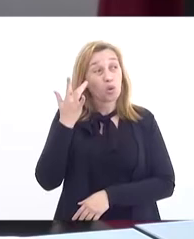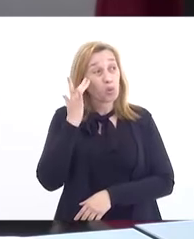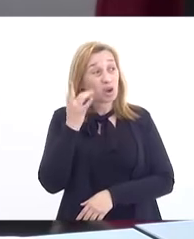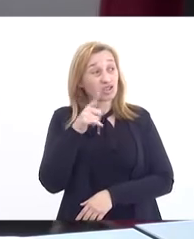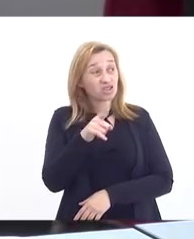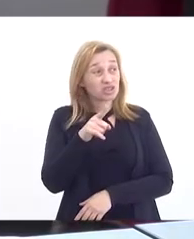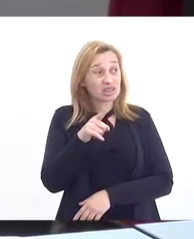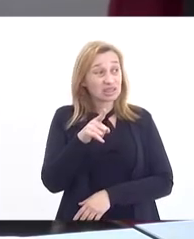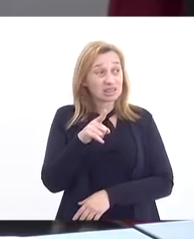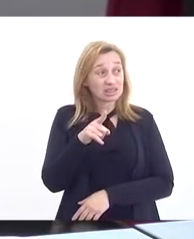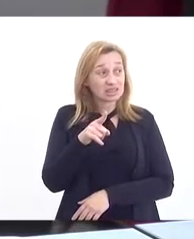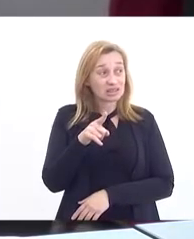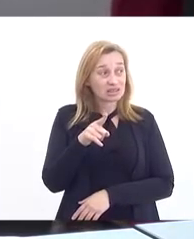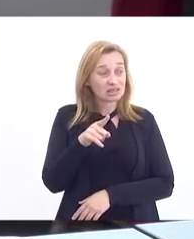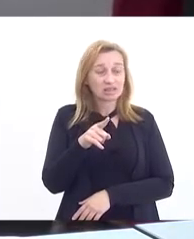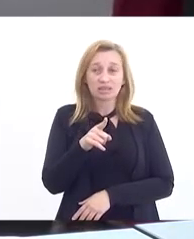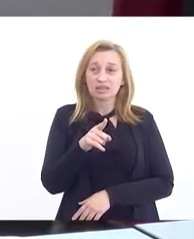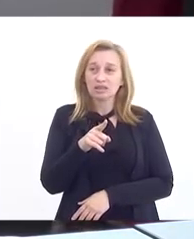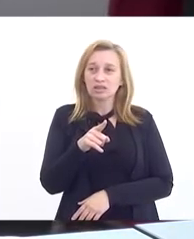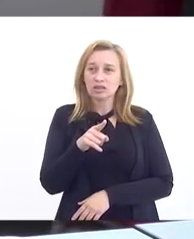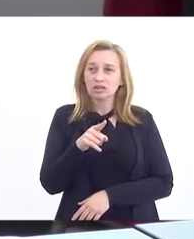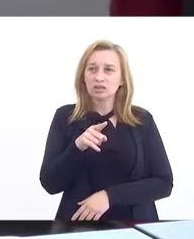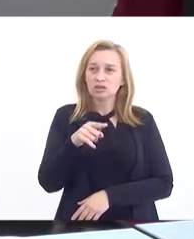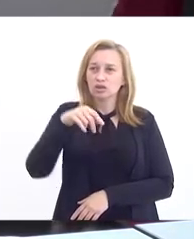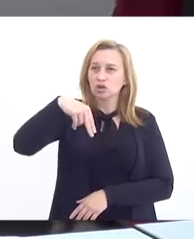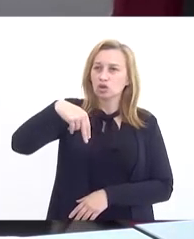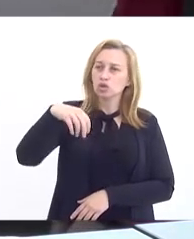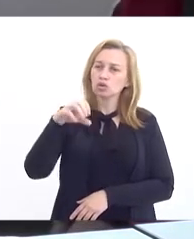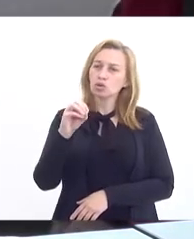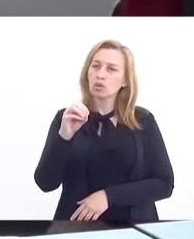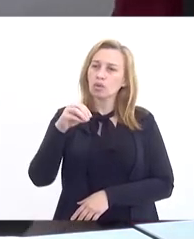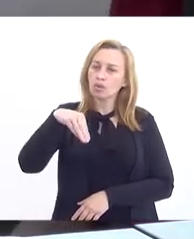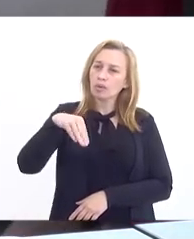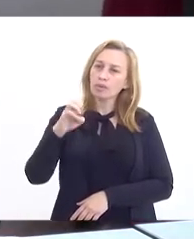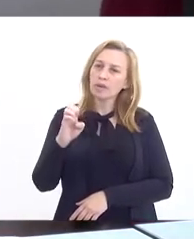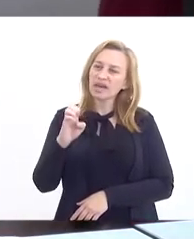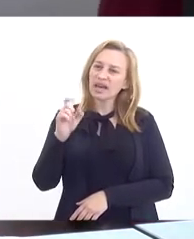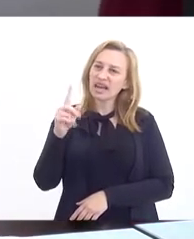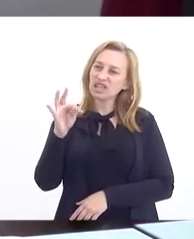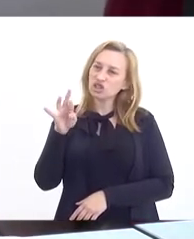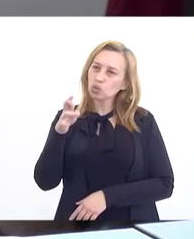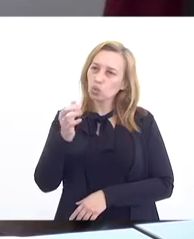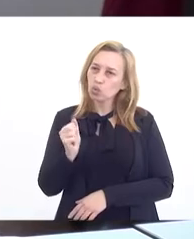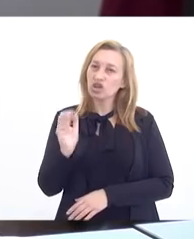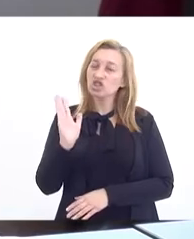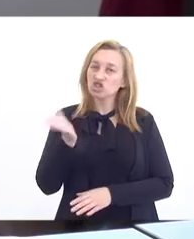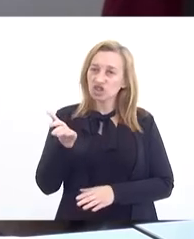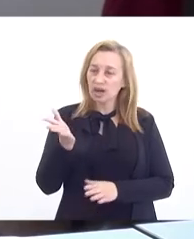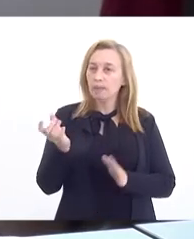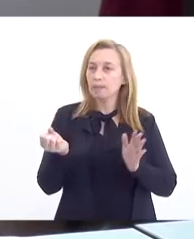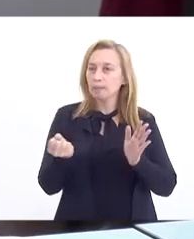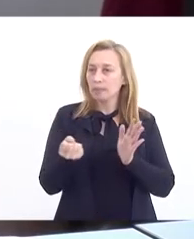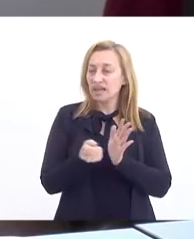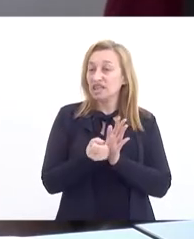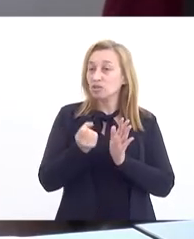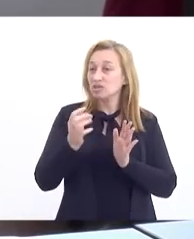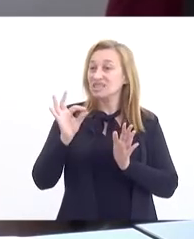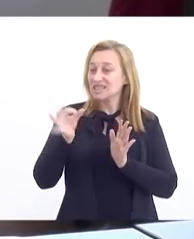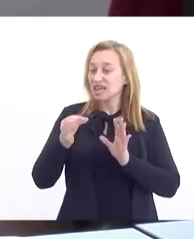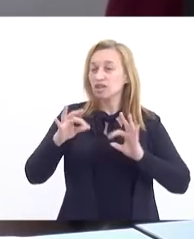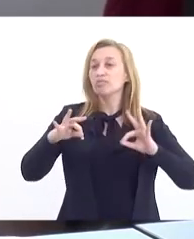essa nomenclatura é uma nomenclatura já patronizada internacionalmente para todas